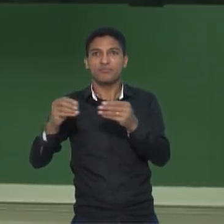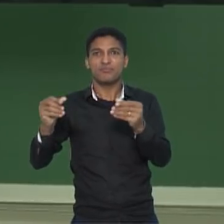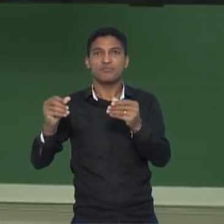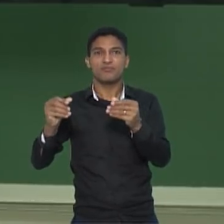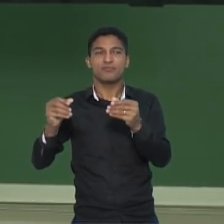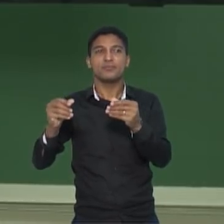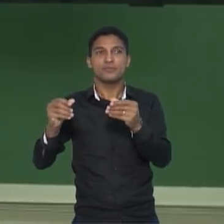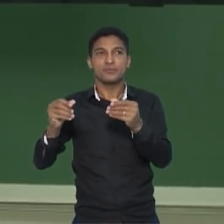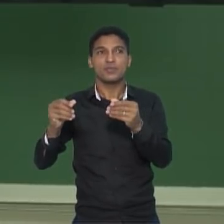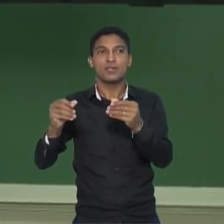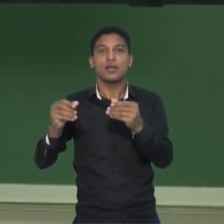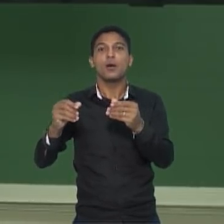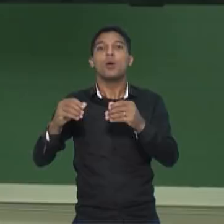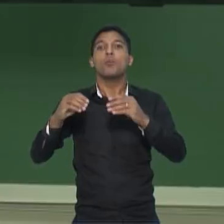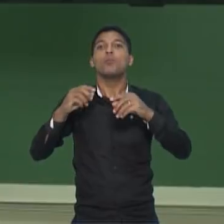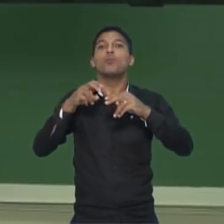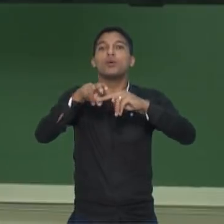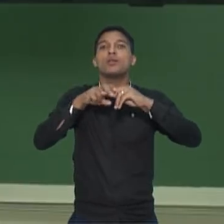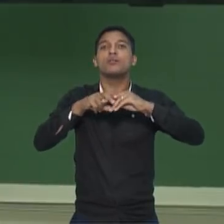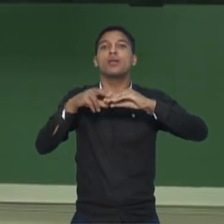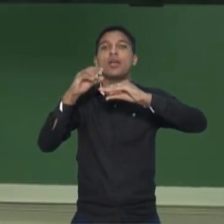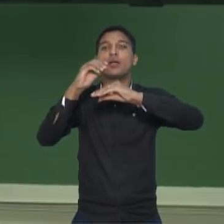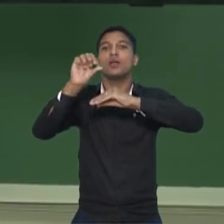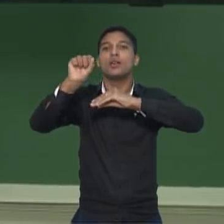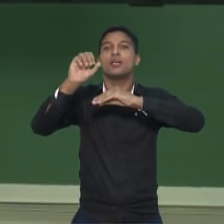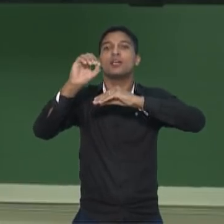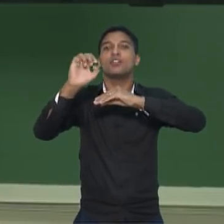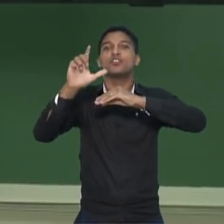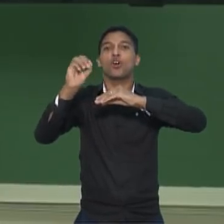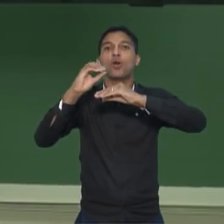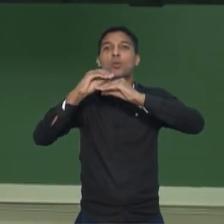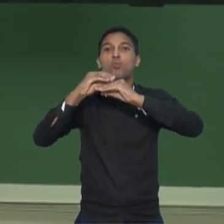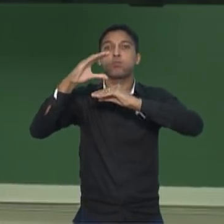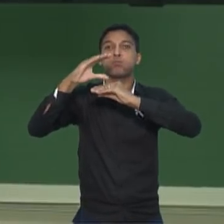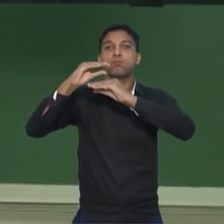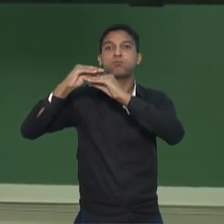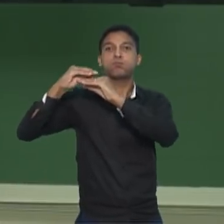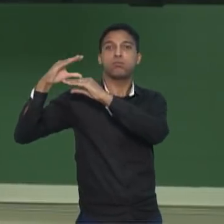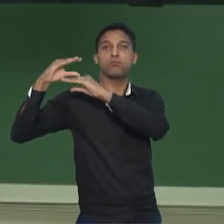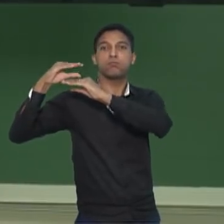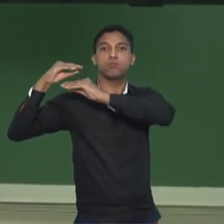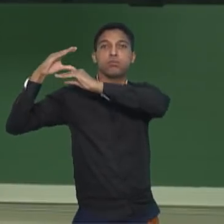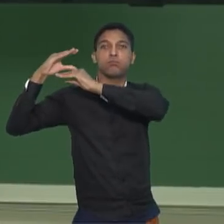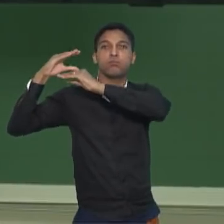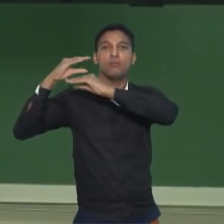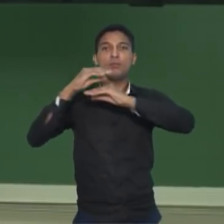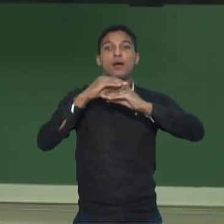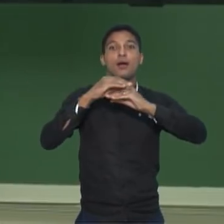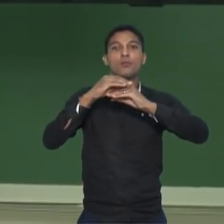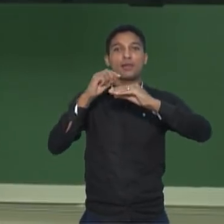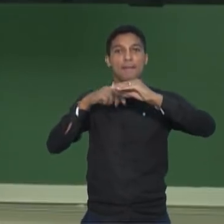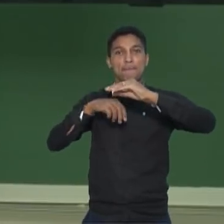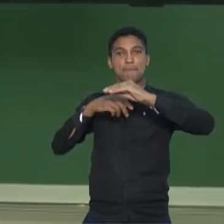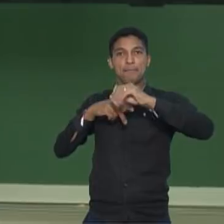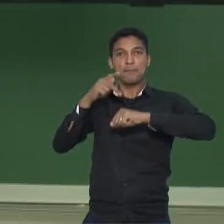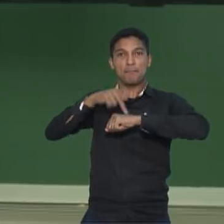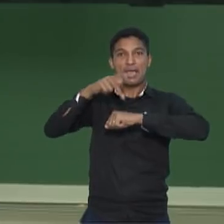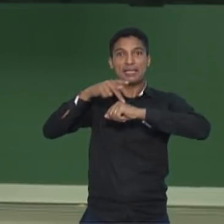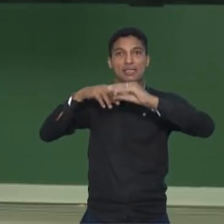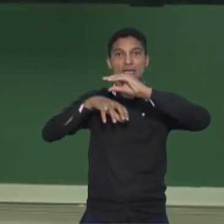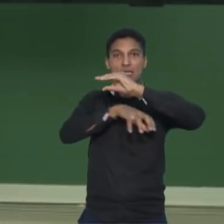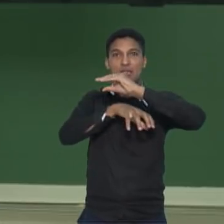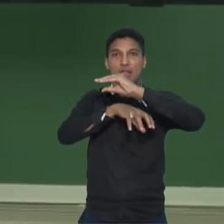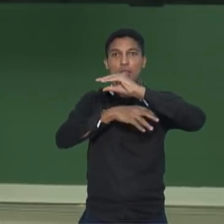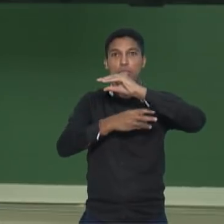solo, mais vegetação vai estar acima ou até desenvolvido o